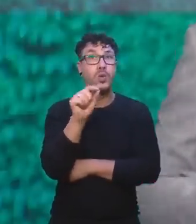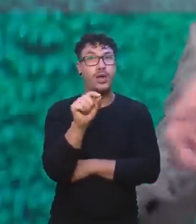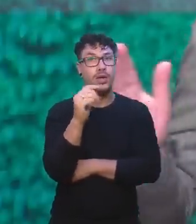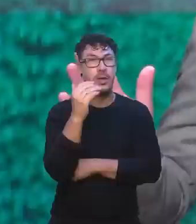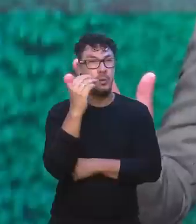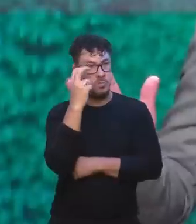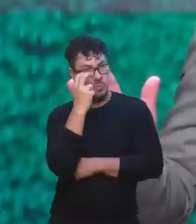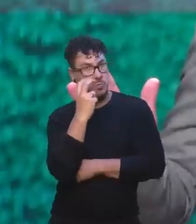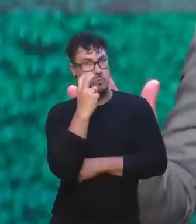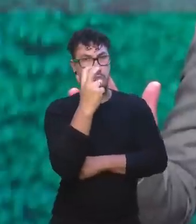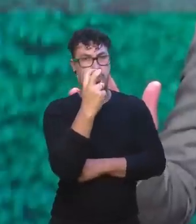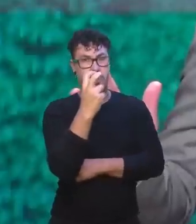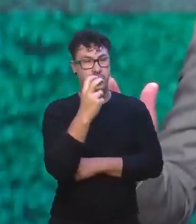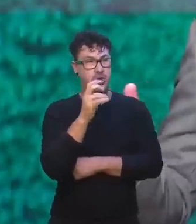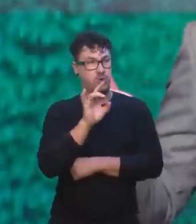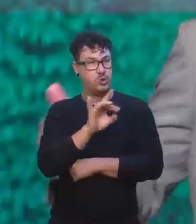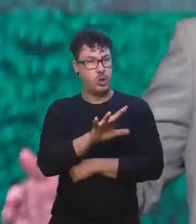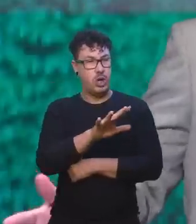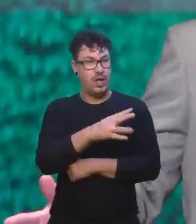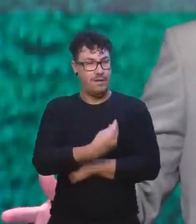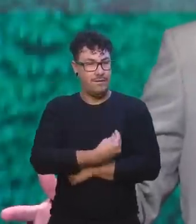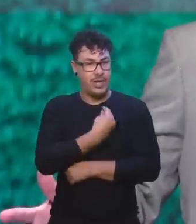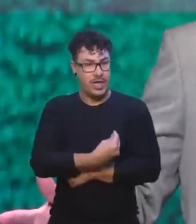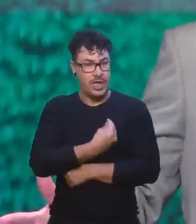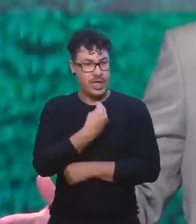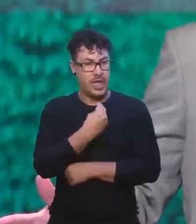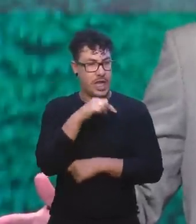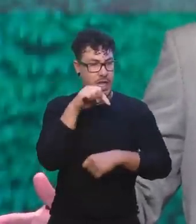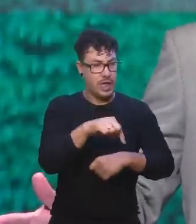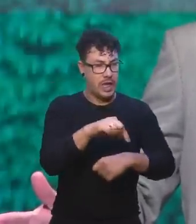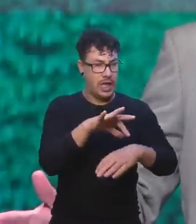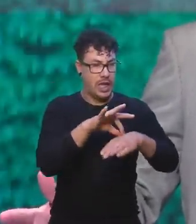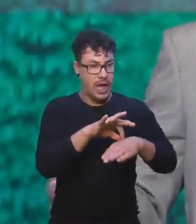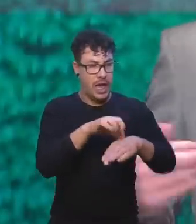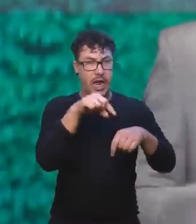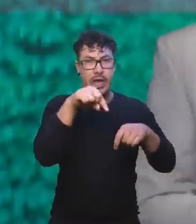é aquela pessoa que não acredita na alma. A vida é produto do acaso,